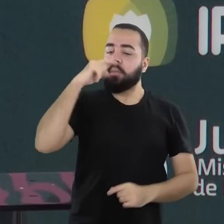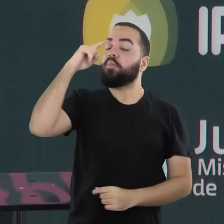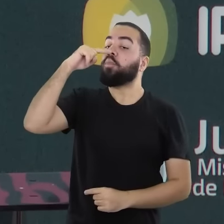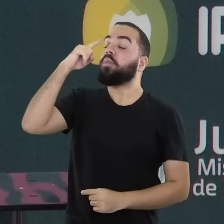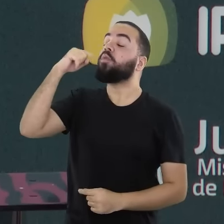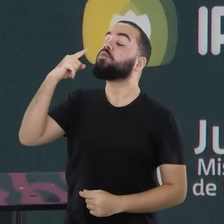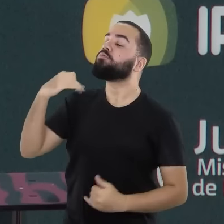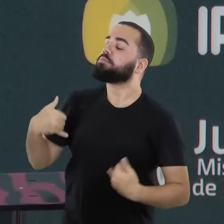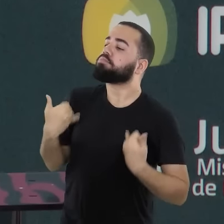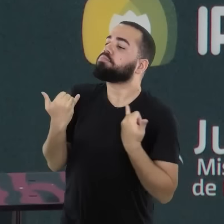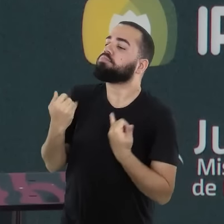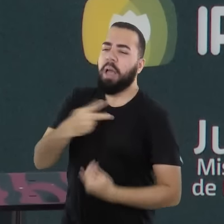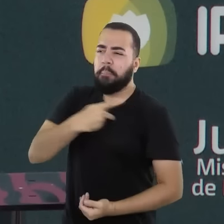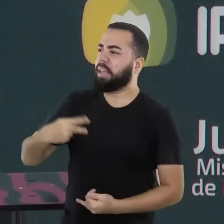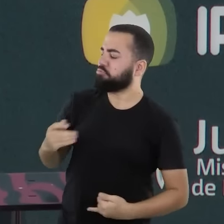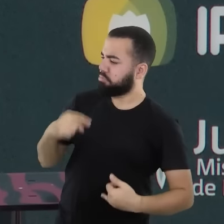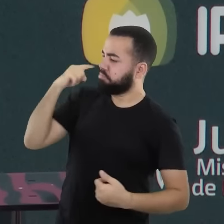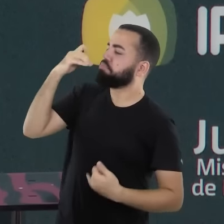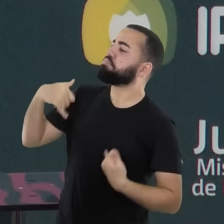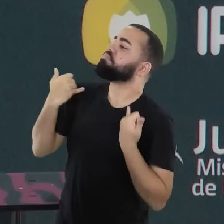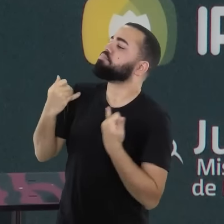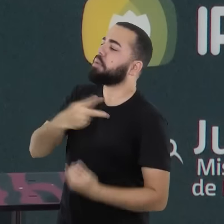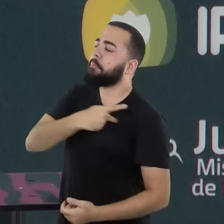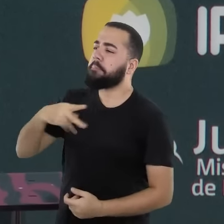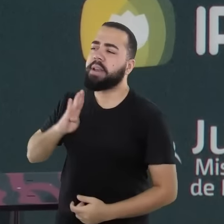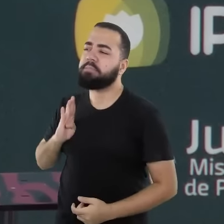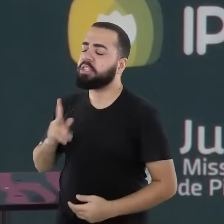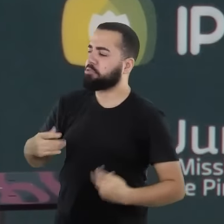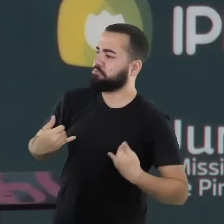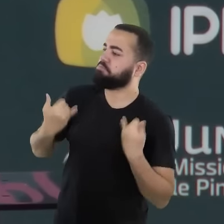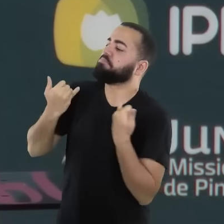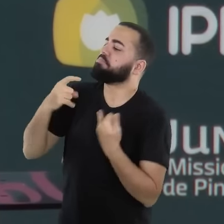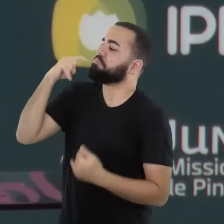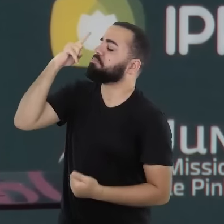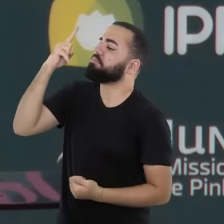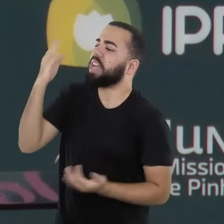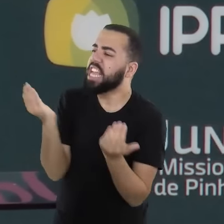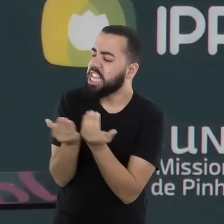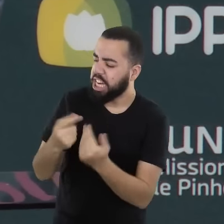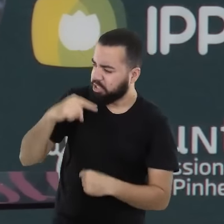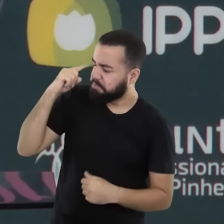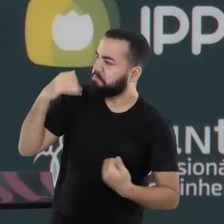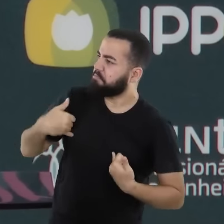Soberba. Soberba de pastor, soberba de presbítero, soberba de crente.